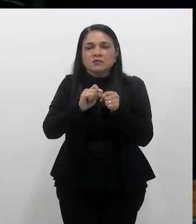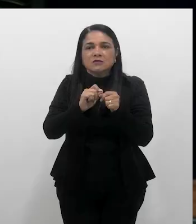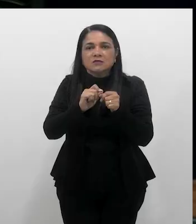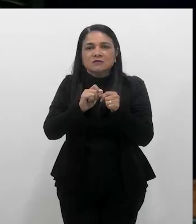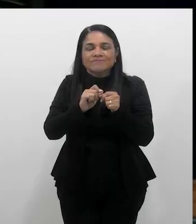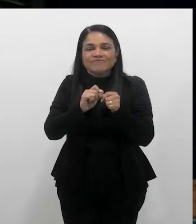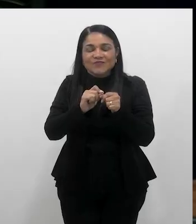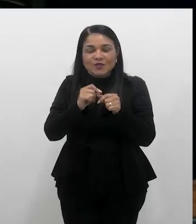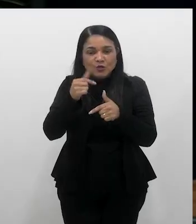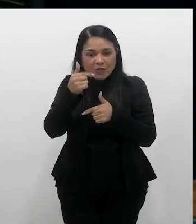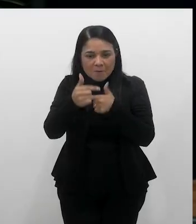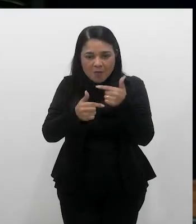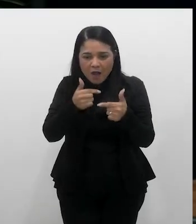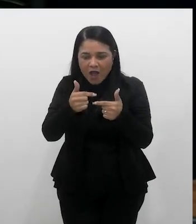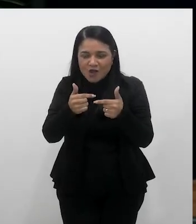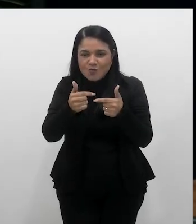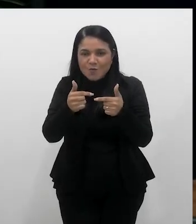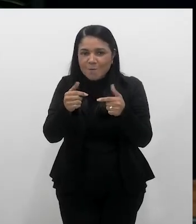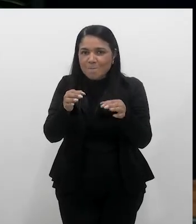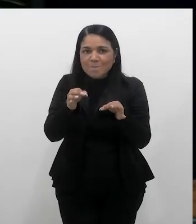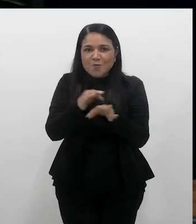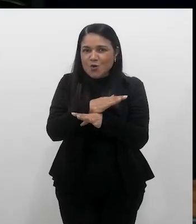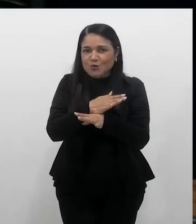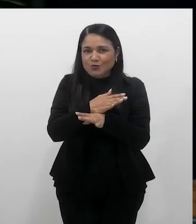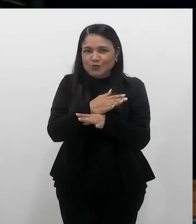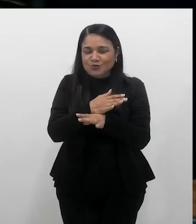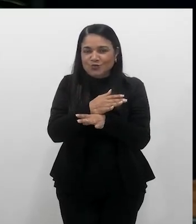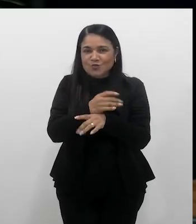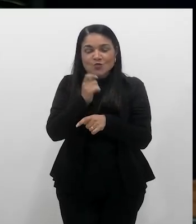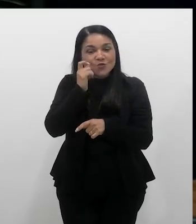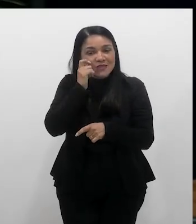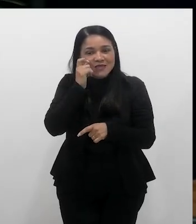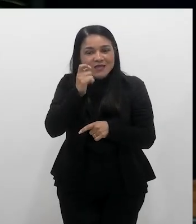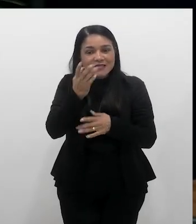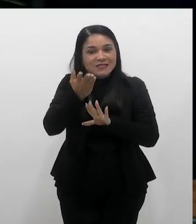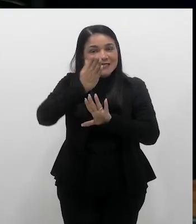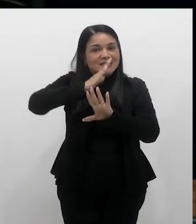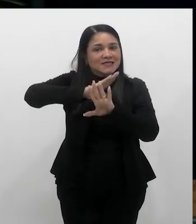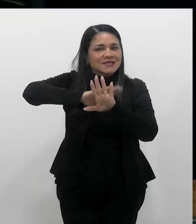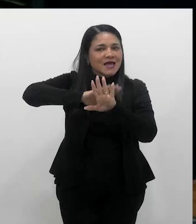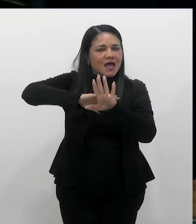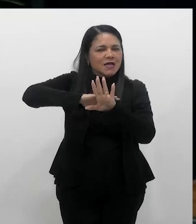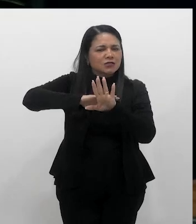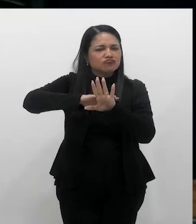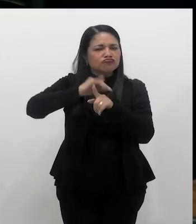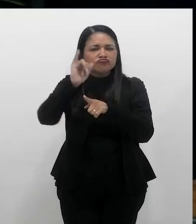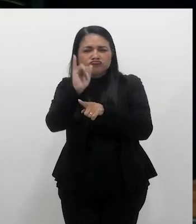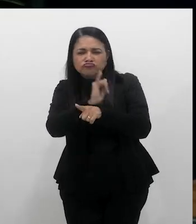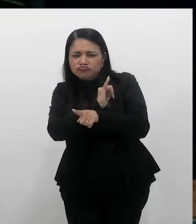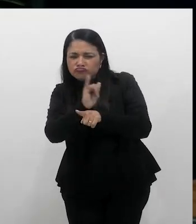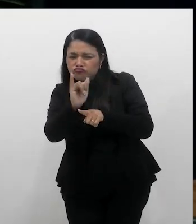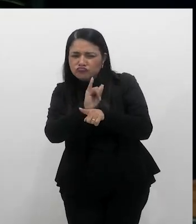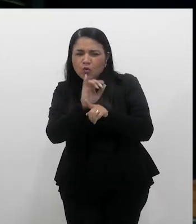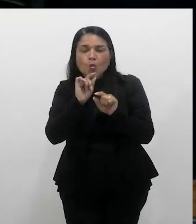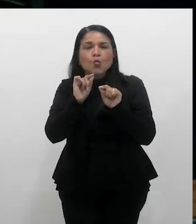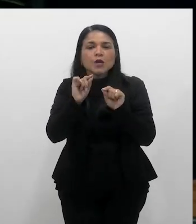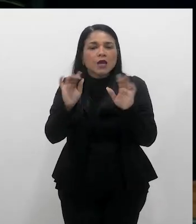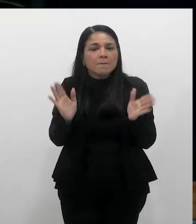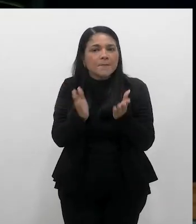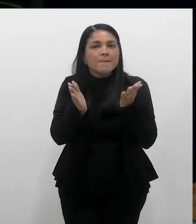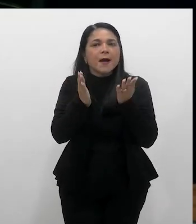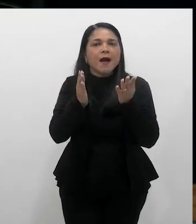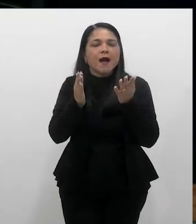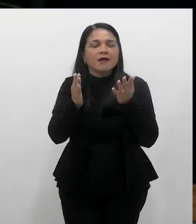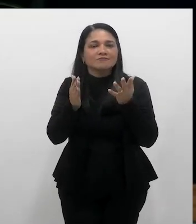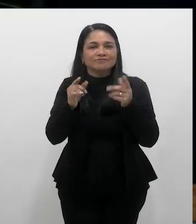de um trabalho pronto, mas o que é que leva esse trabalho a ser produzido, né? Tipo, qual é o mecanismo, qual é o dispositivo? Né?